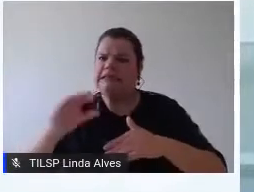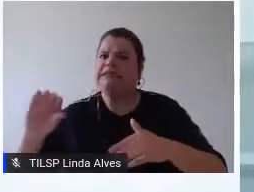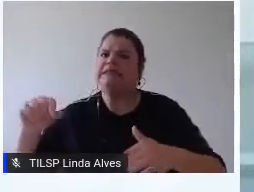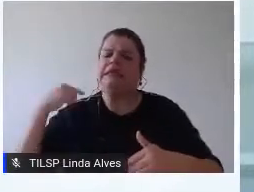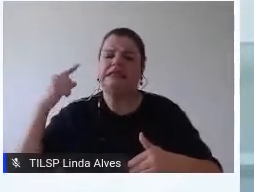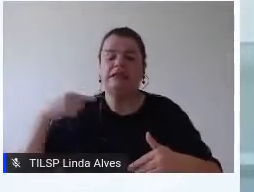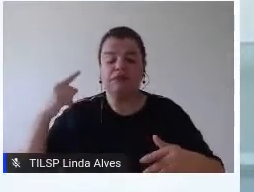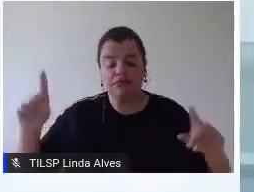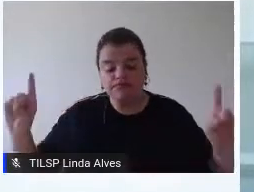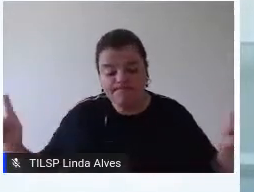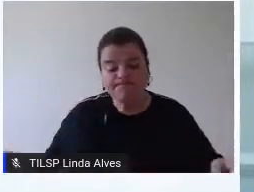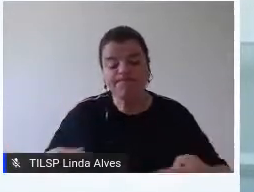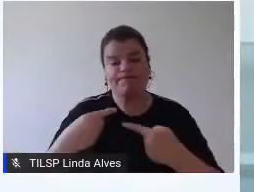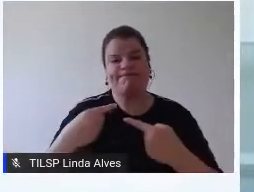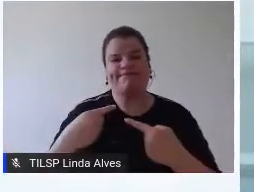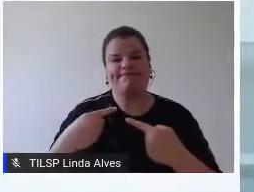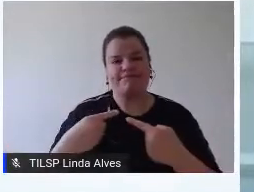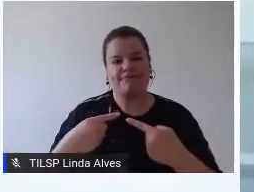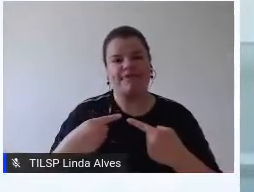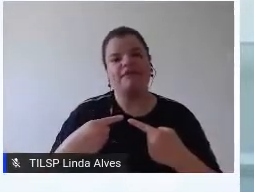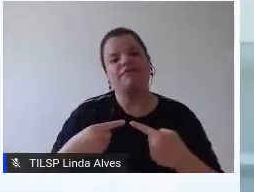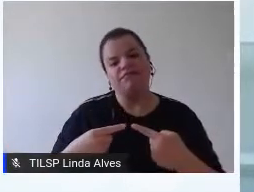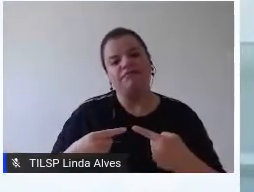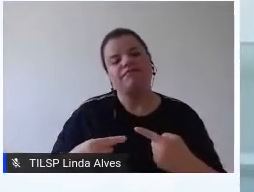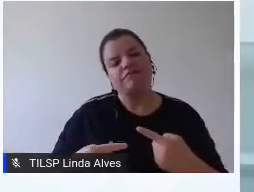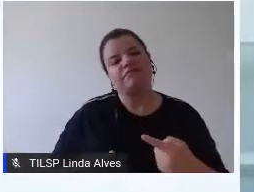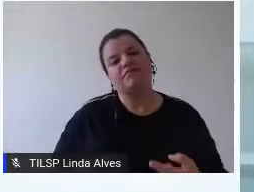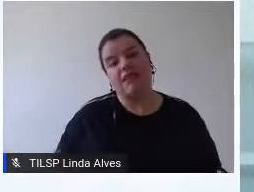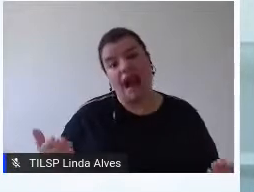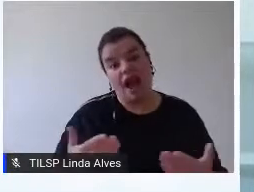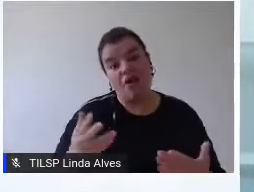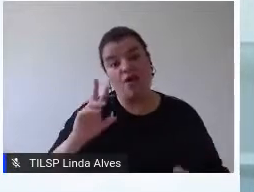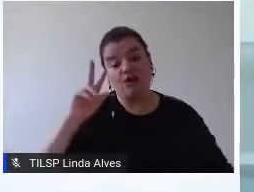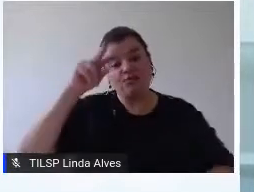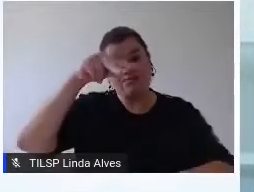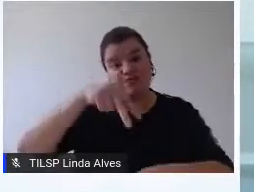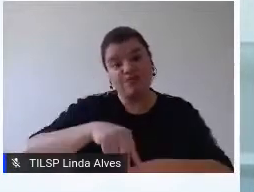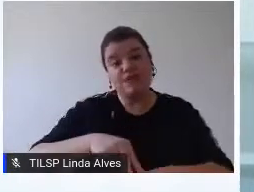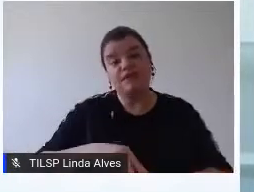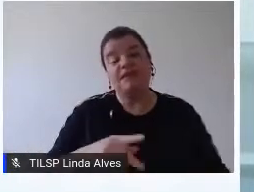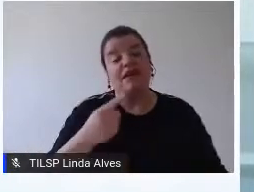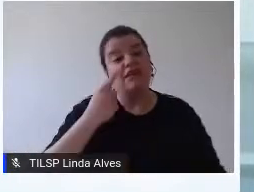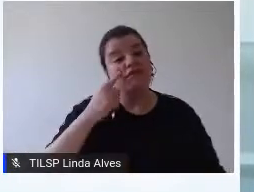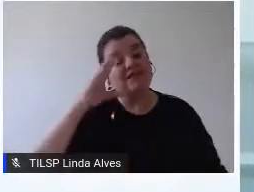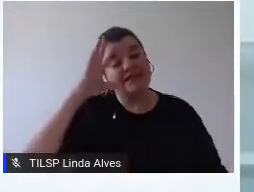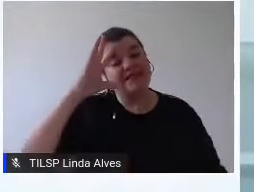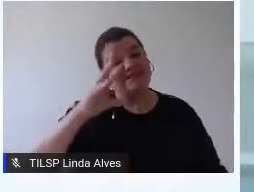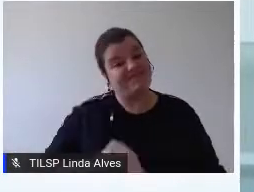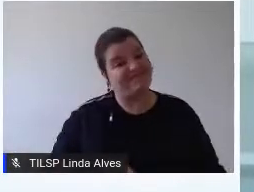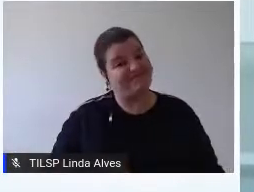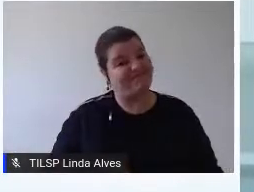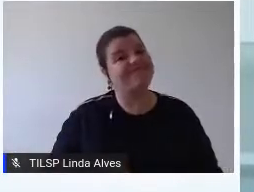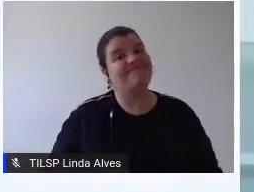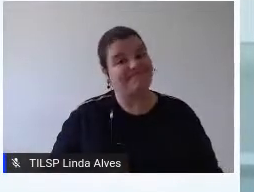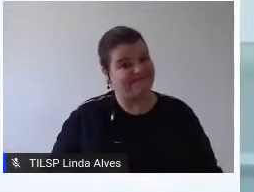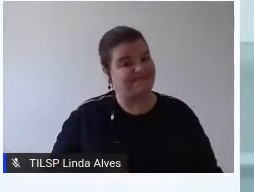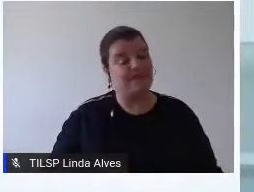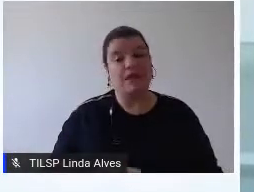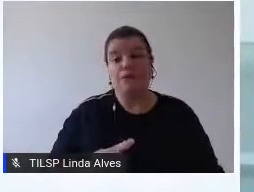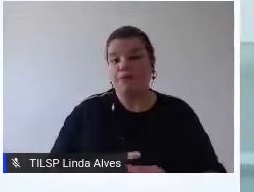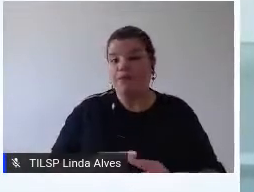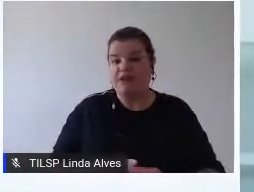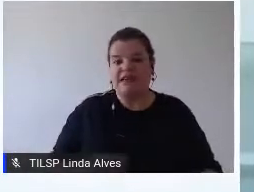a posição que a oposição tomar poderá ser definidora para esse processo, né? Porque